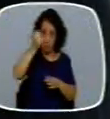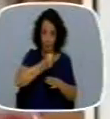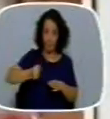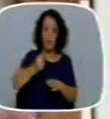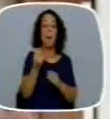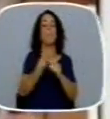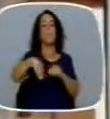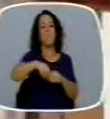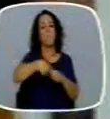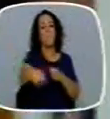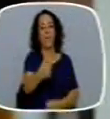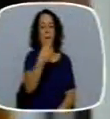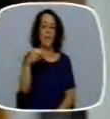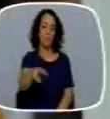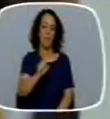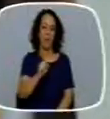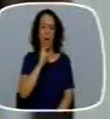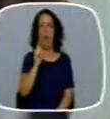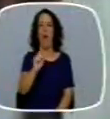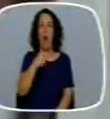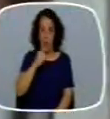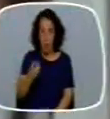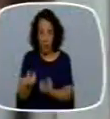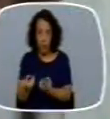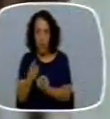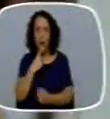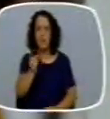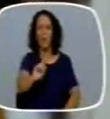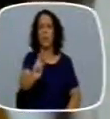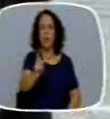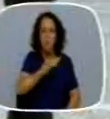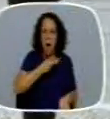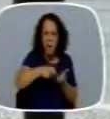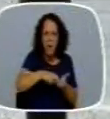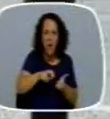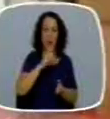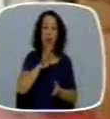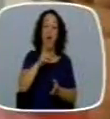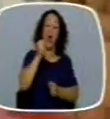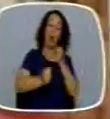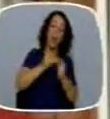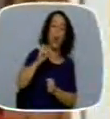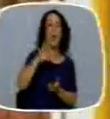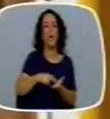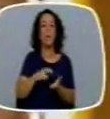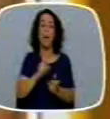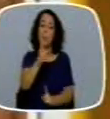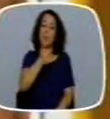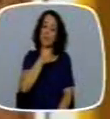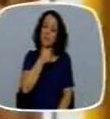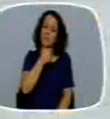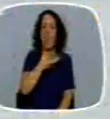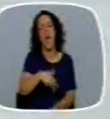hein? Não. Posso começar a fazer os nuggets, não é? Não, não, não, não, não, não. Tem que andar? É a correr ou a andar. Tens de decidir.